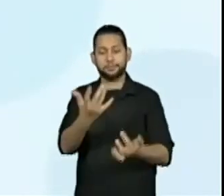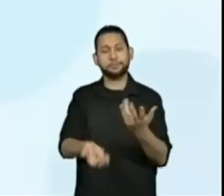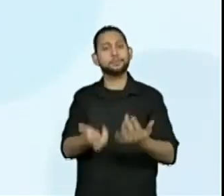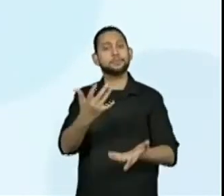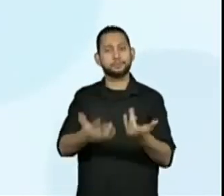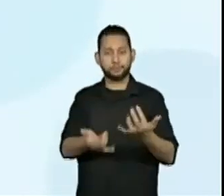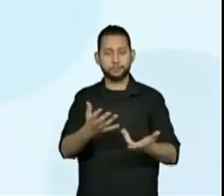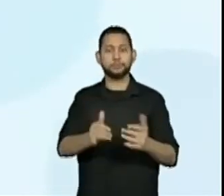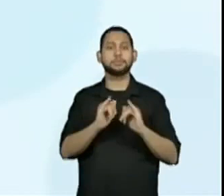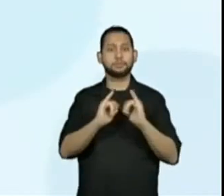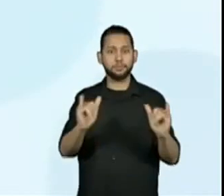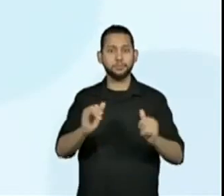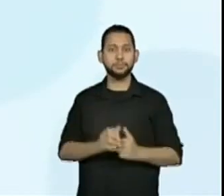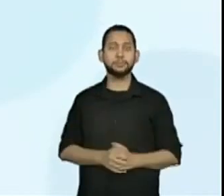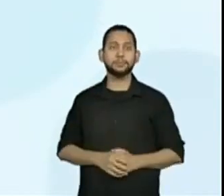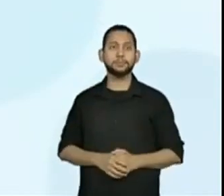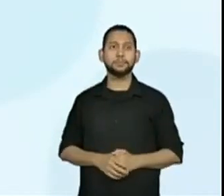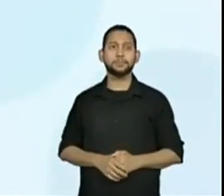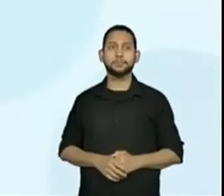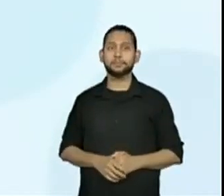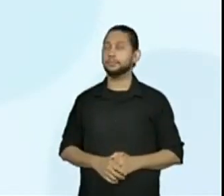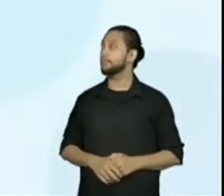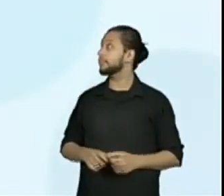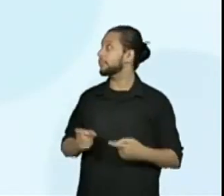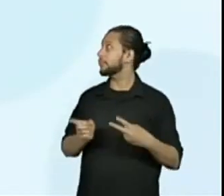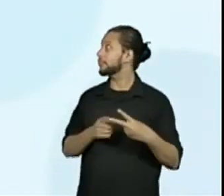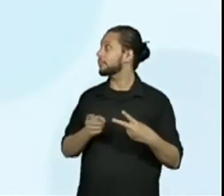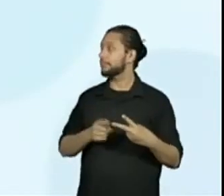não é? Queimadas.